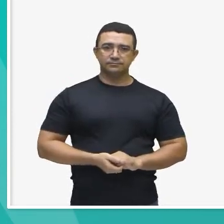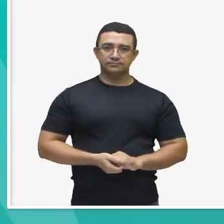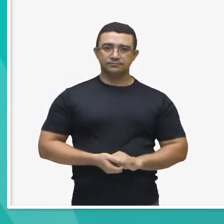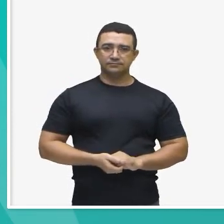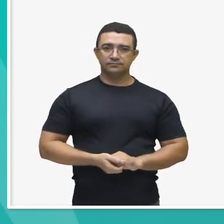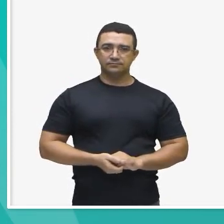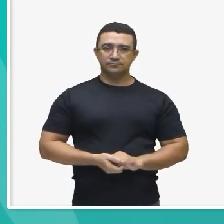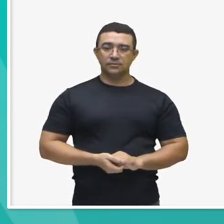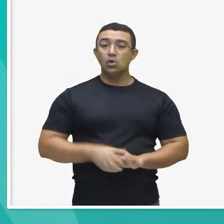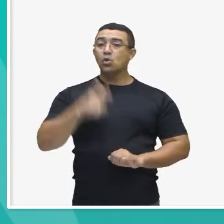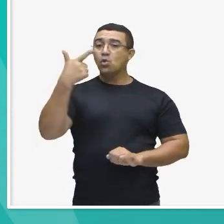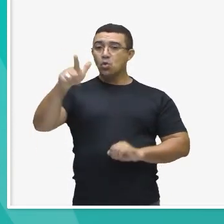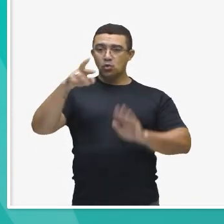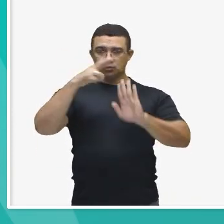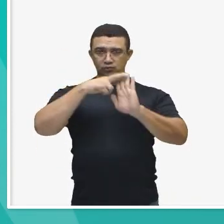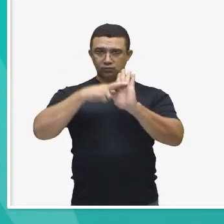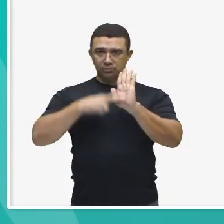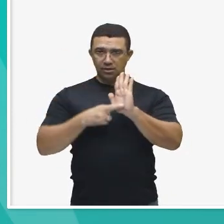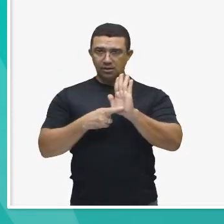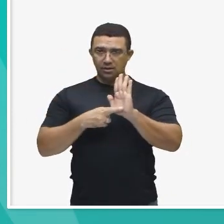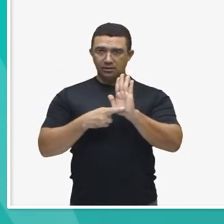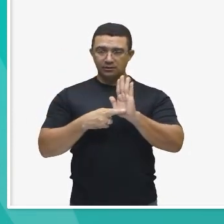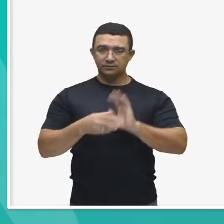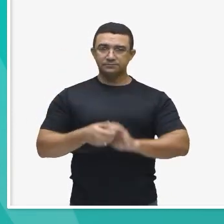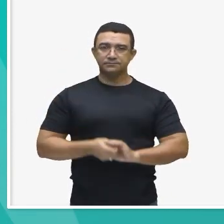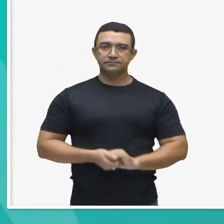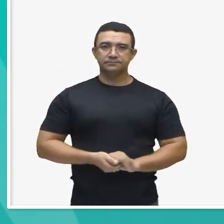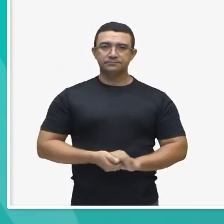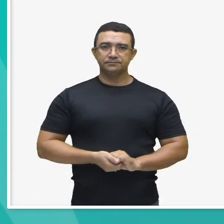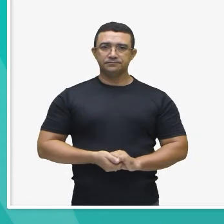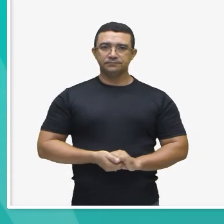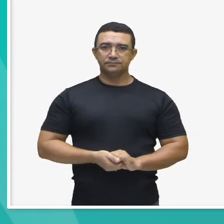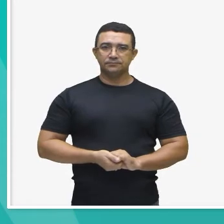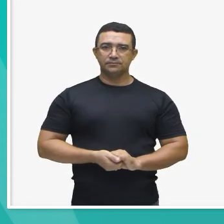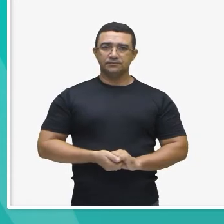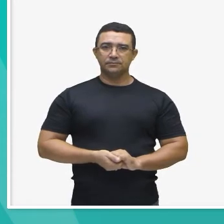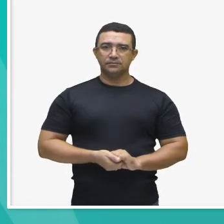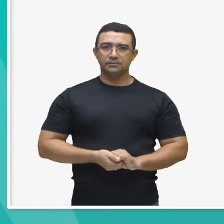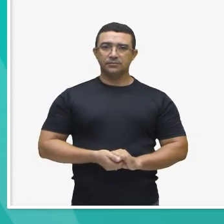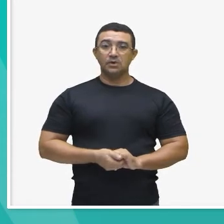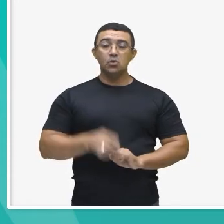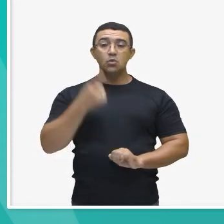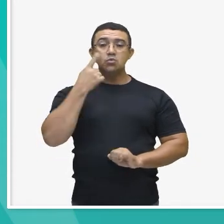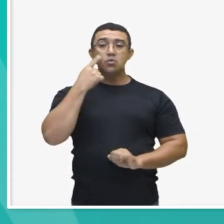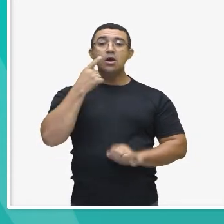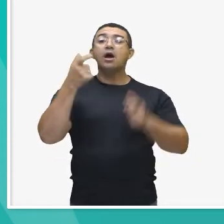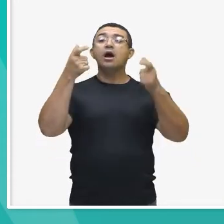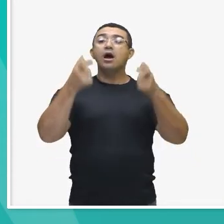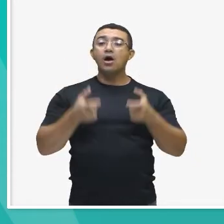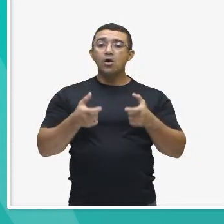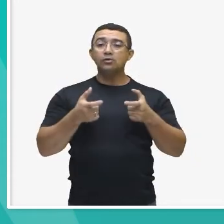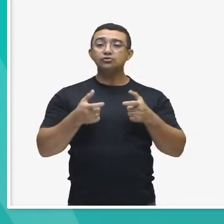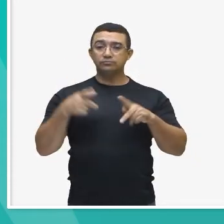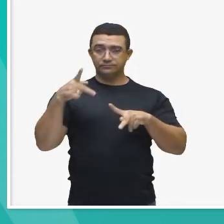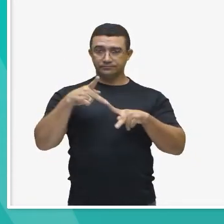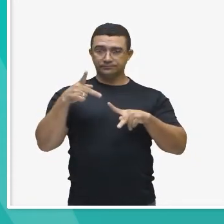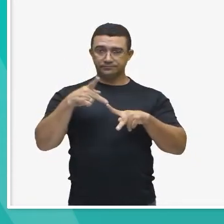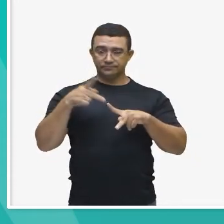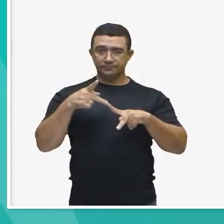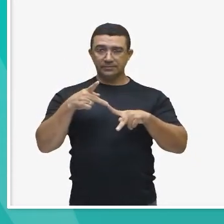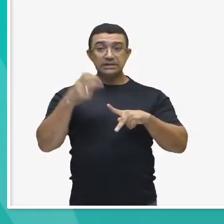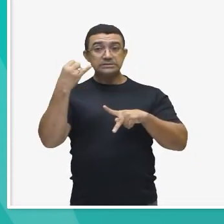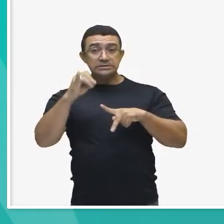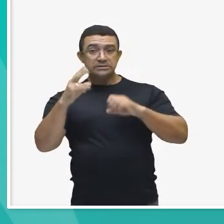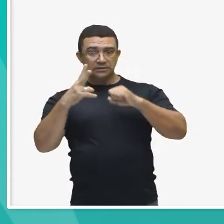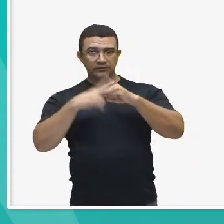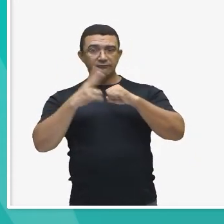outra regra para considerar o caso de ênclise, a posição do pronome. O verbo, quando o verbo